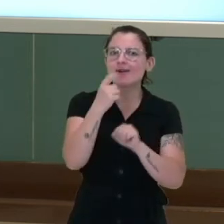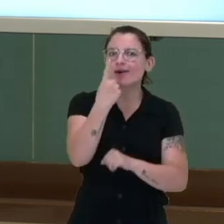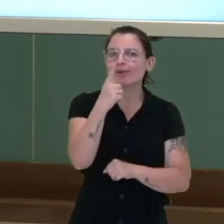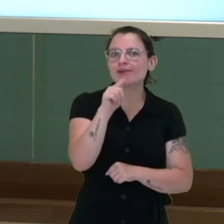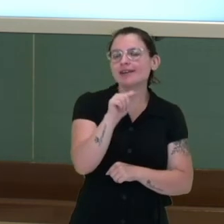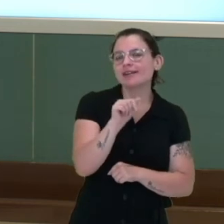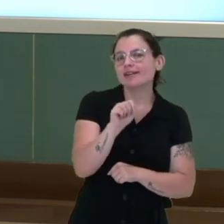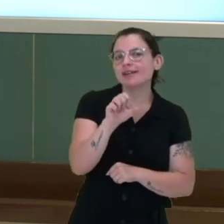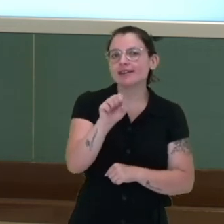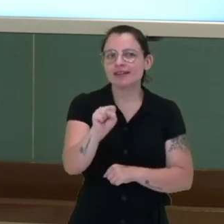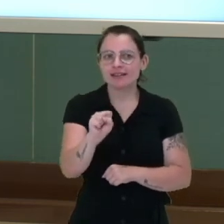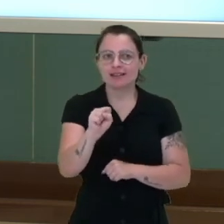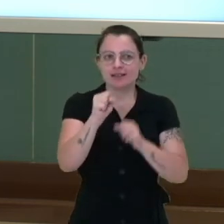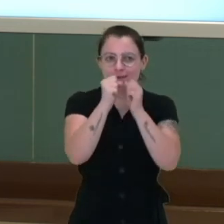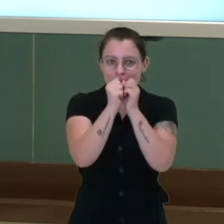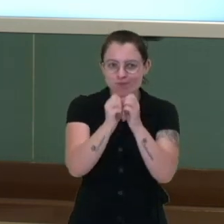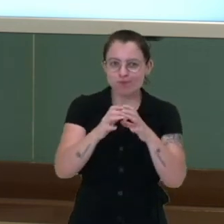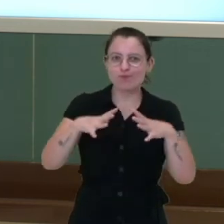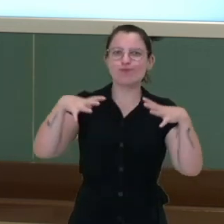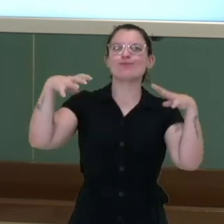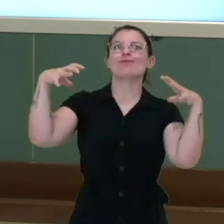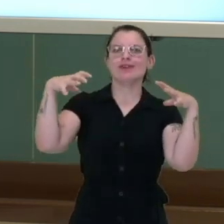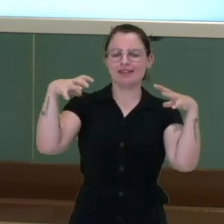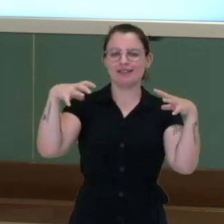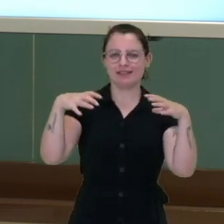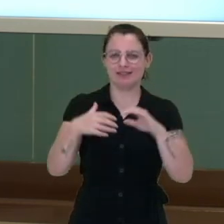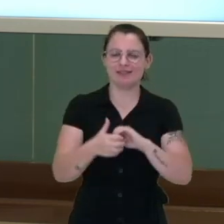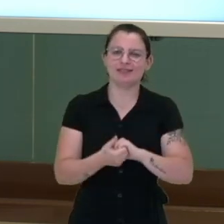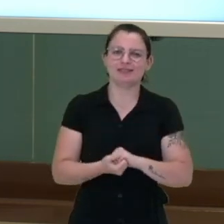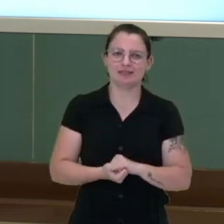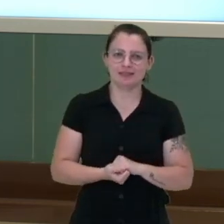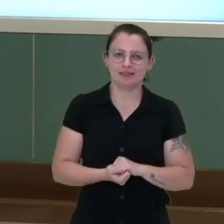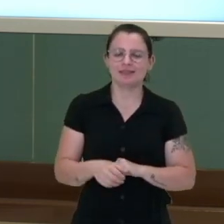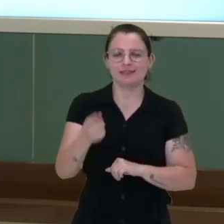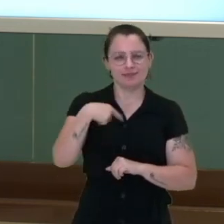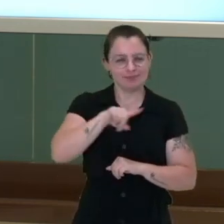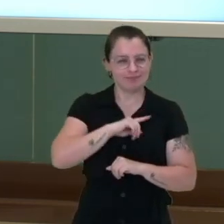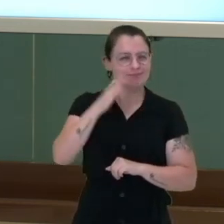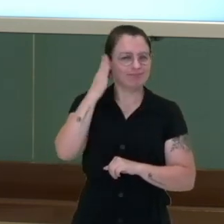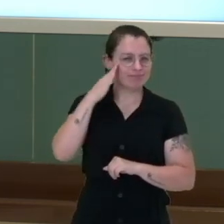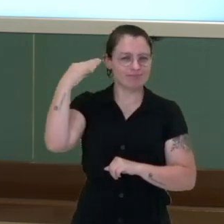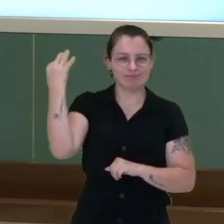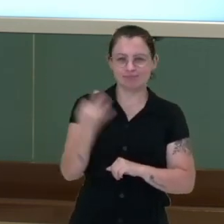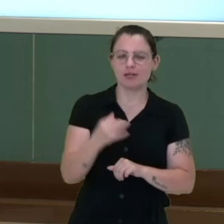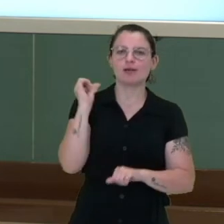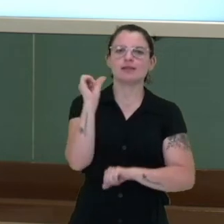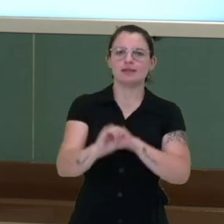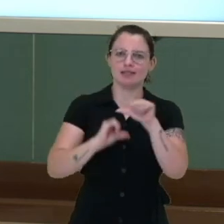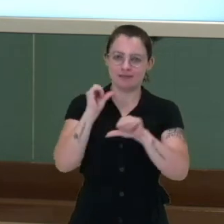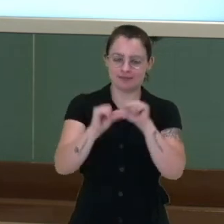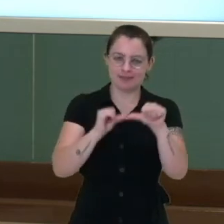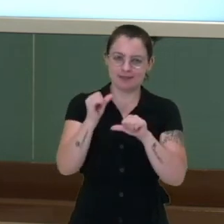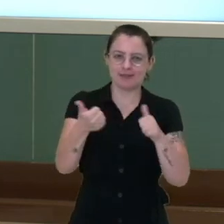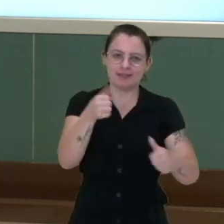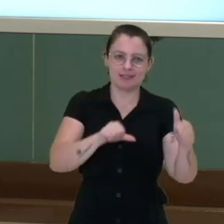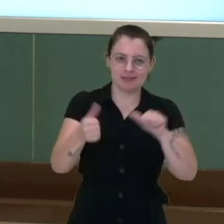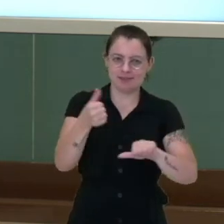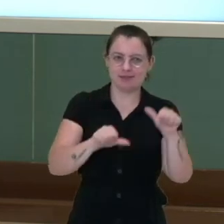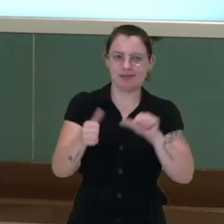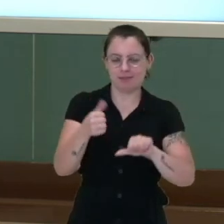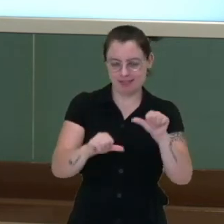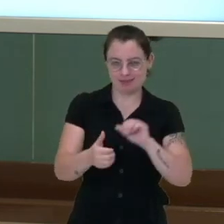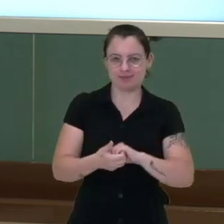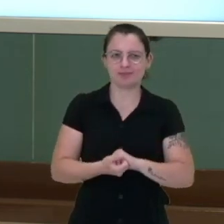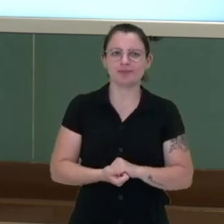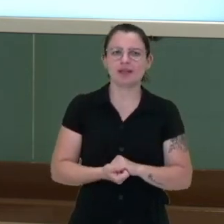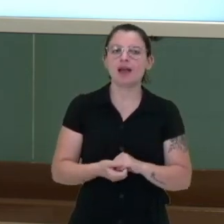que vai encher a bexiga. E aí a gente vai comprovar uma transformação química. Então, novamente, eu vou dar